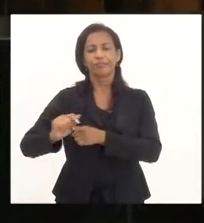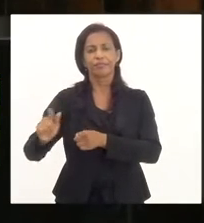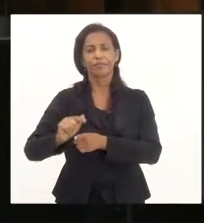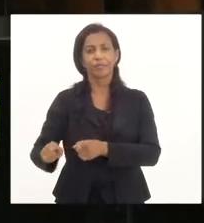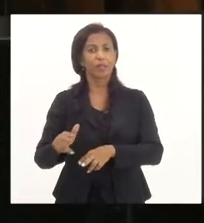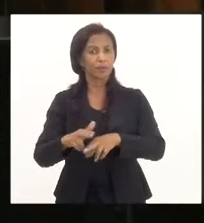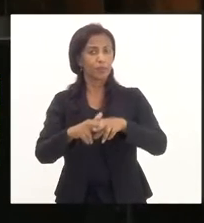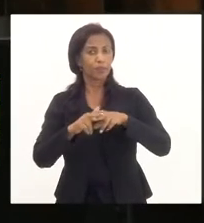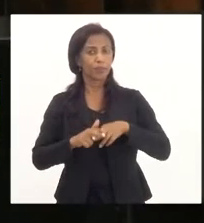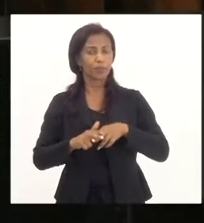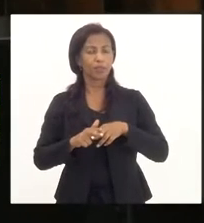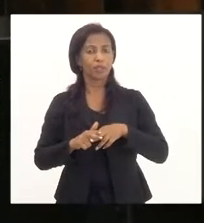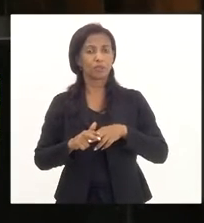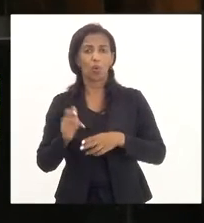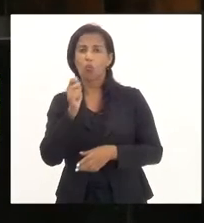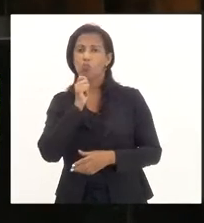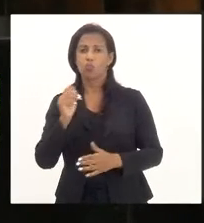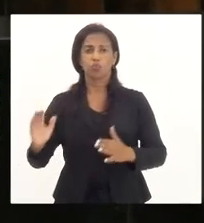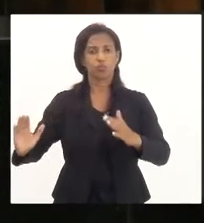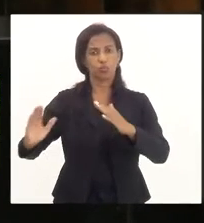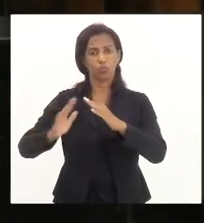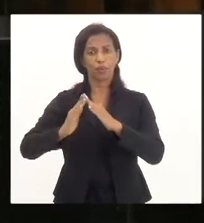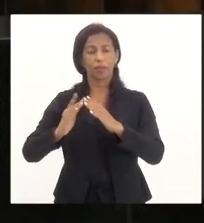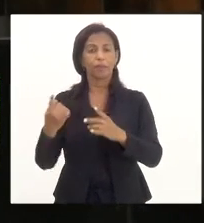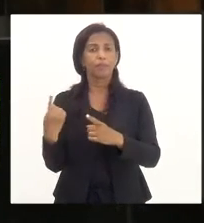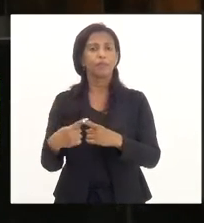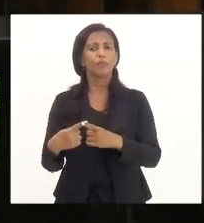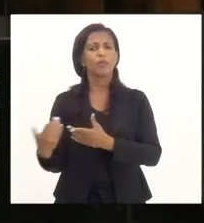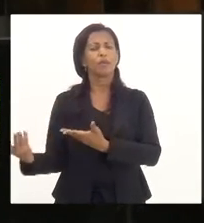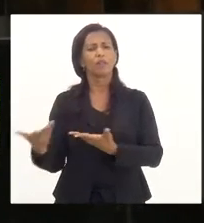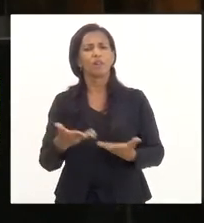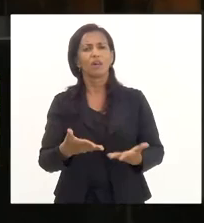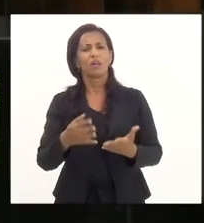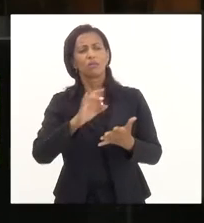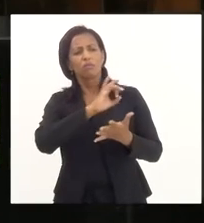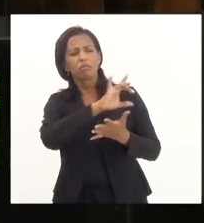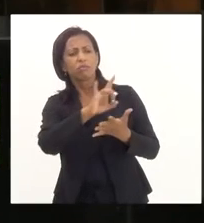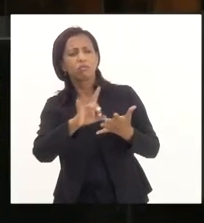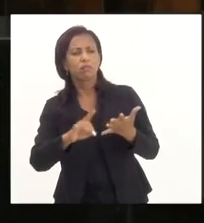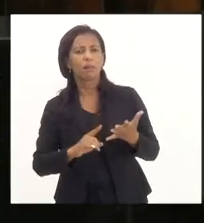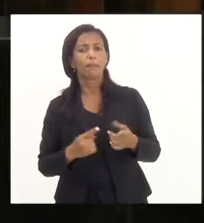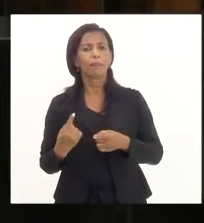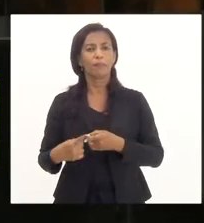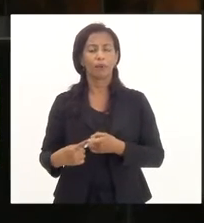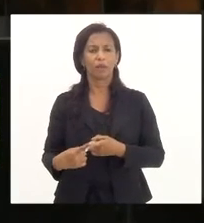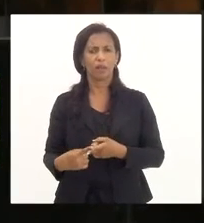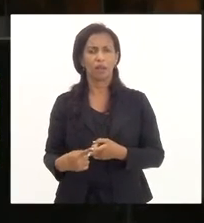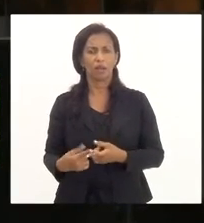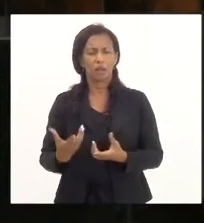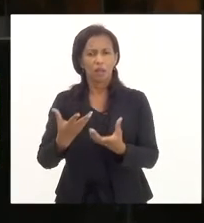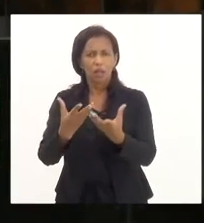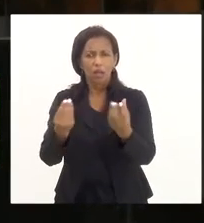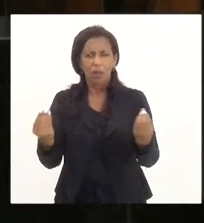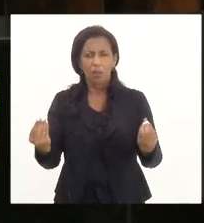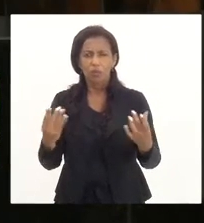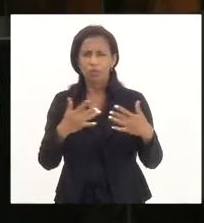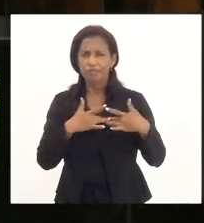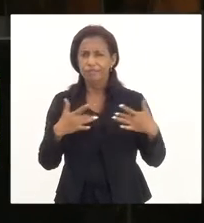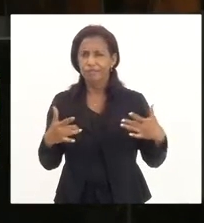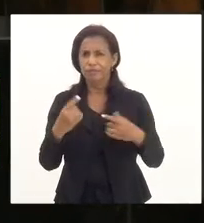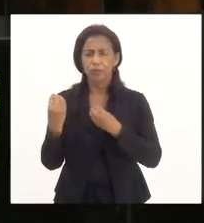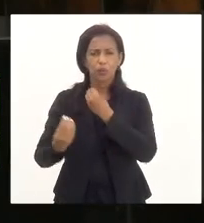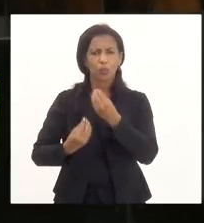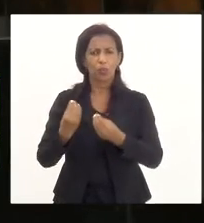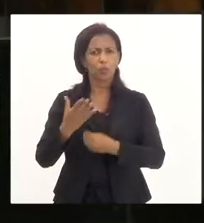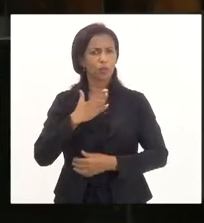por e por isso foram desalojadas E por que trago aqui todos esses elementos muito fraternalmente